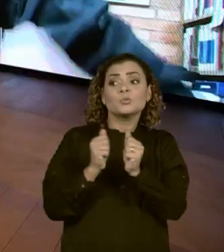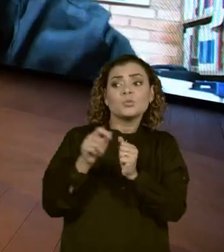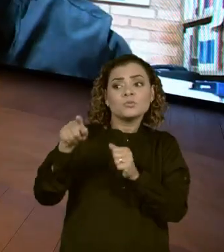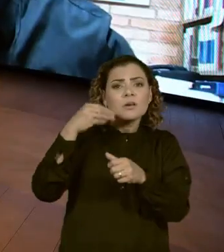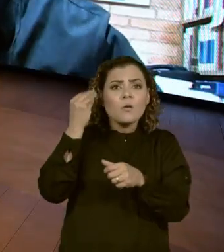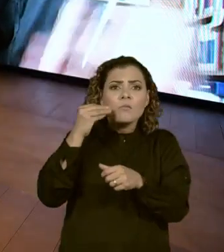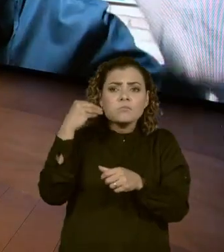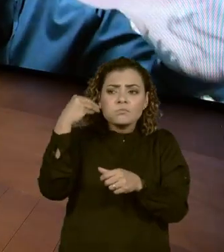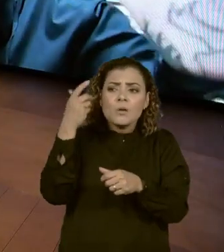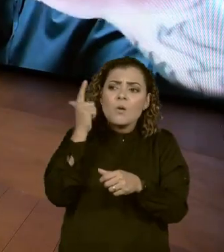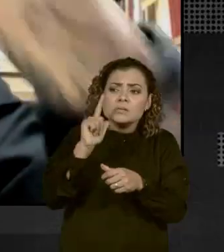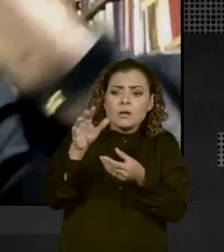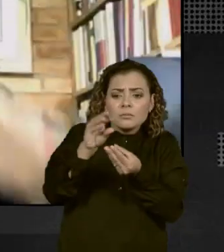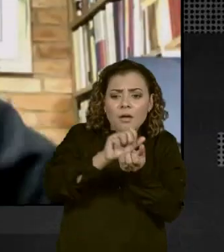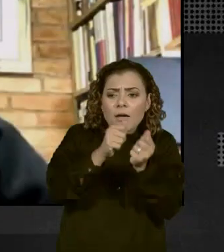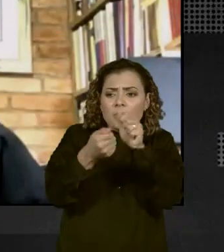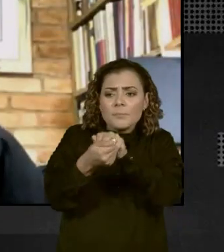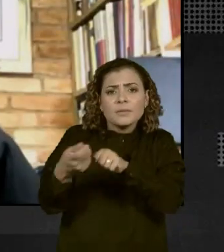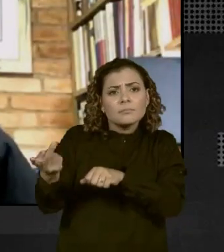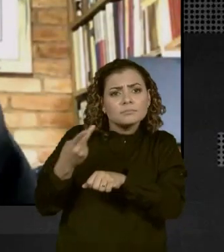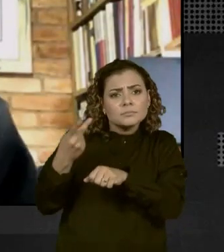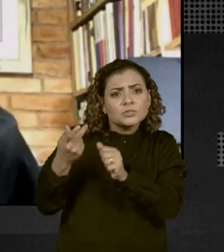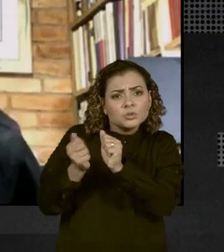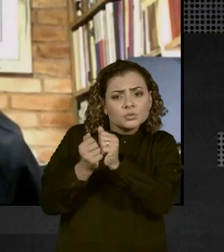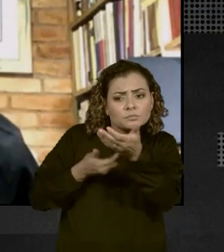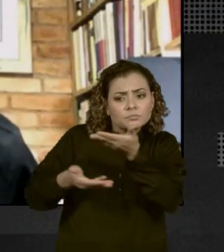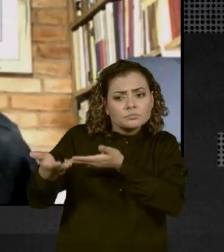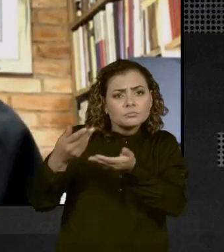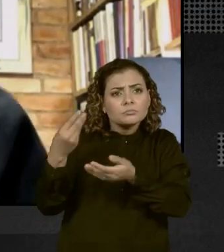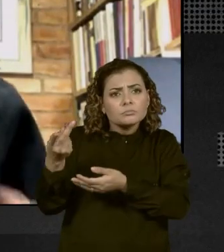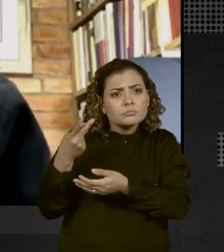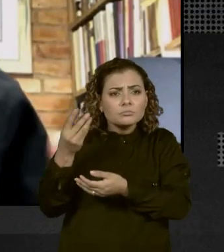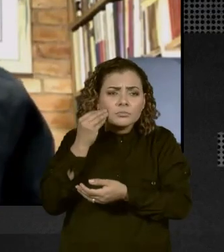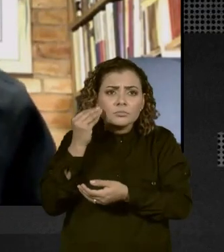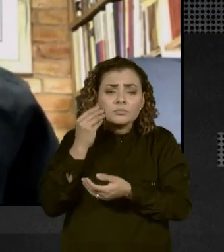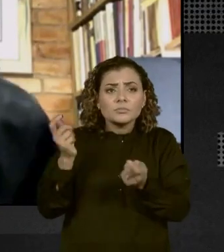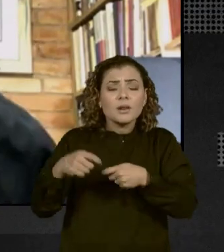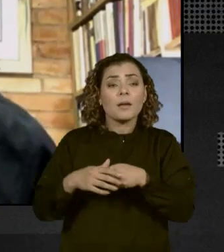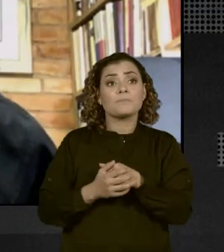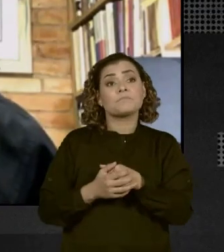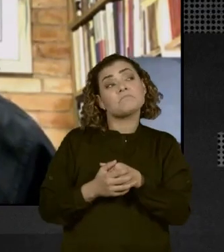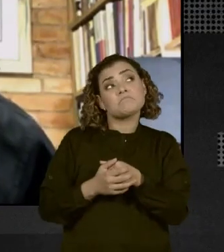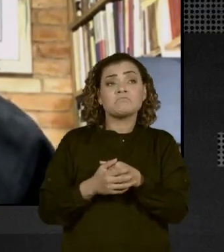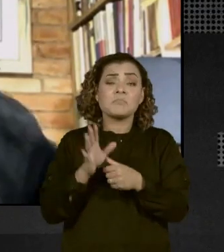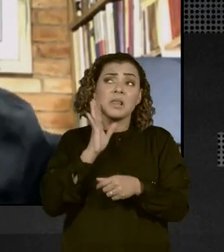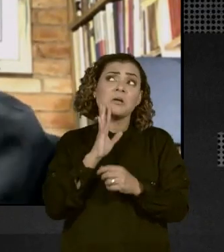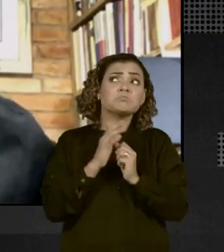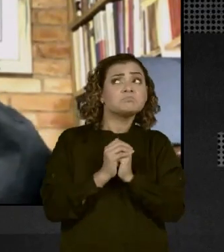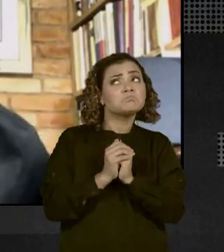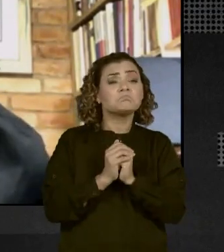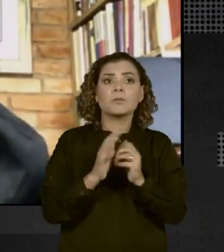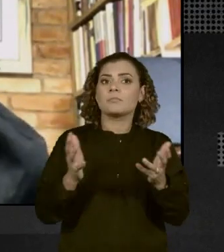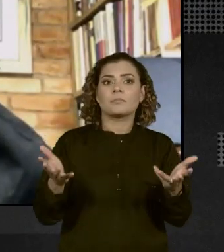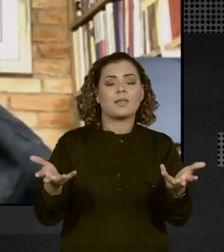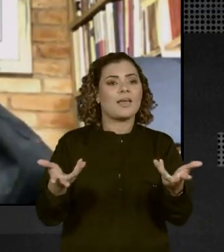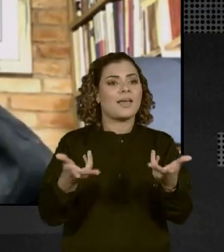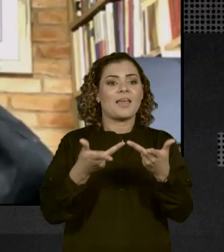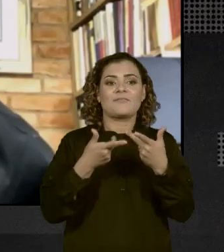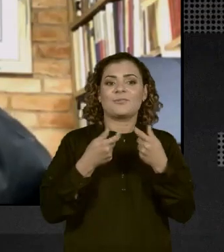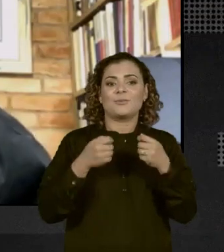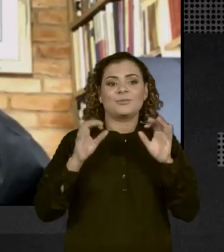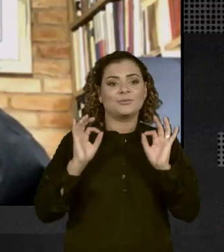que você tem de adaptar livros para o teatro, aí essa altura eu estava fazendo o Corpo de Baile,